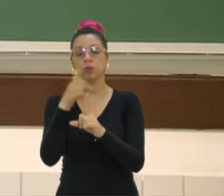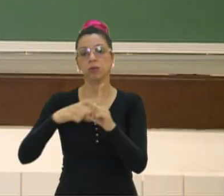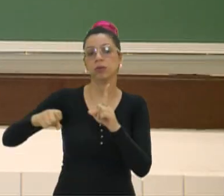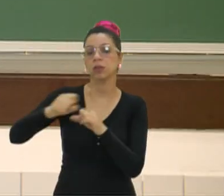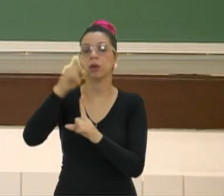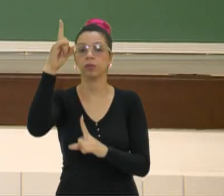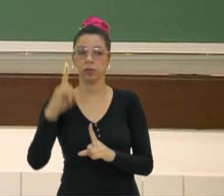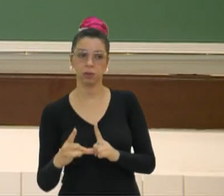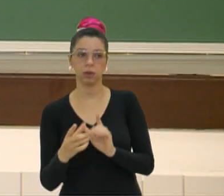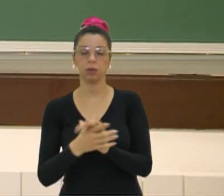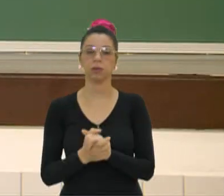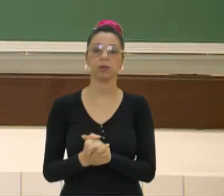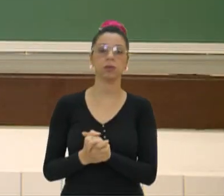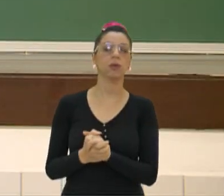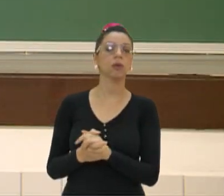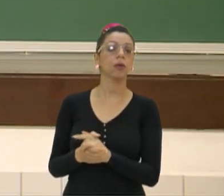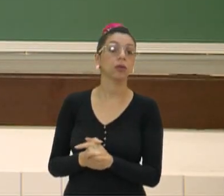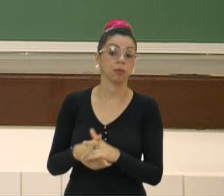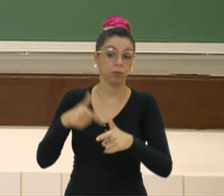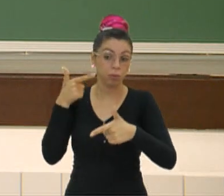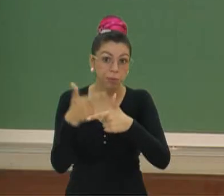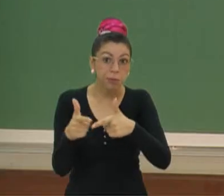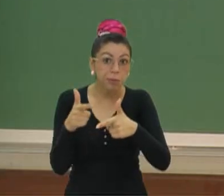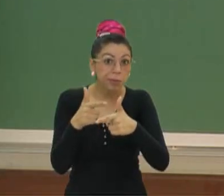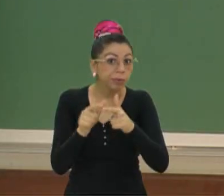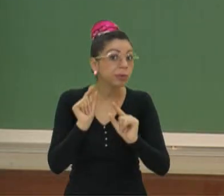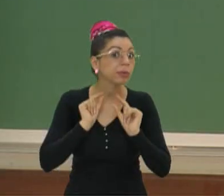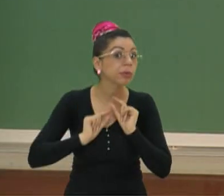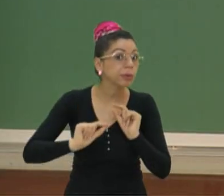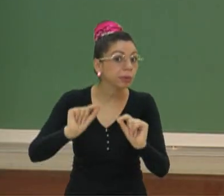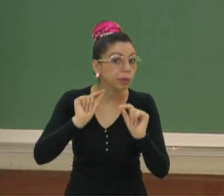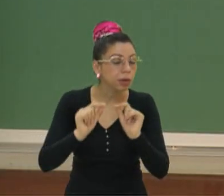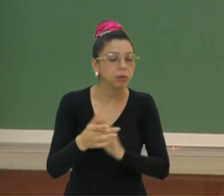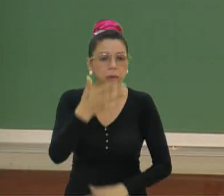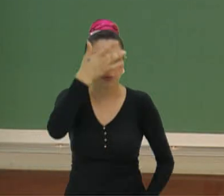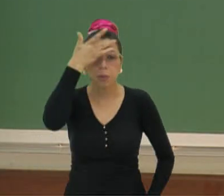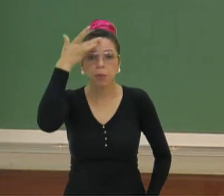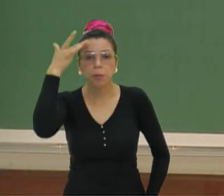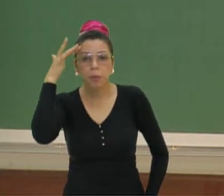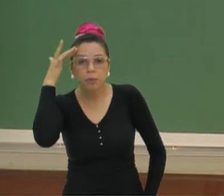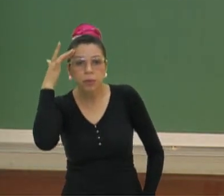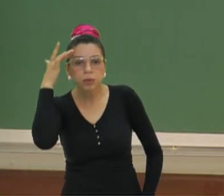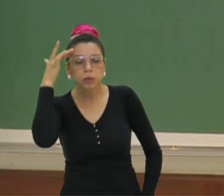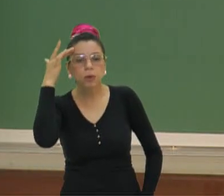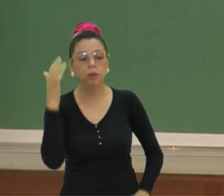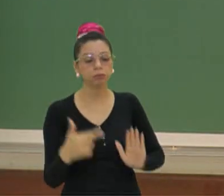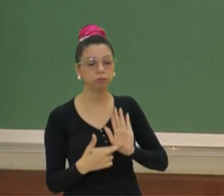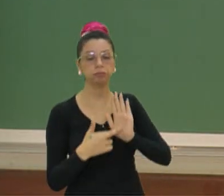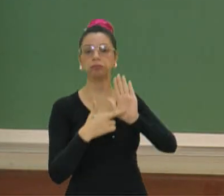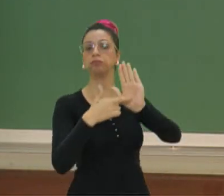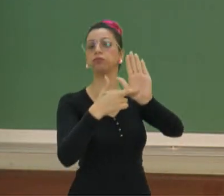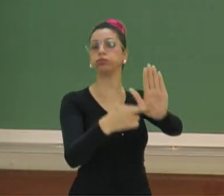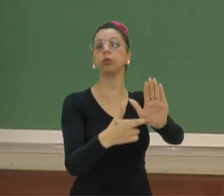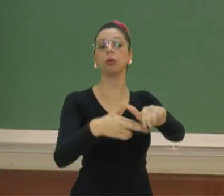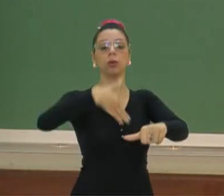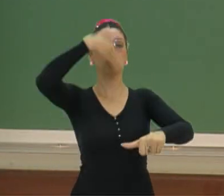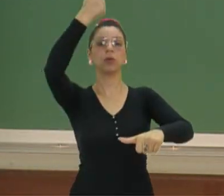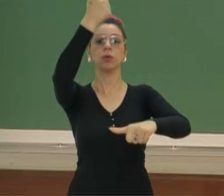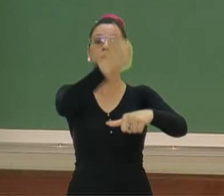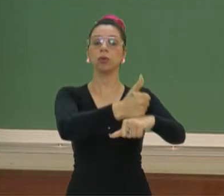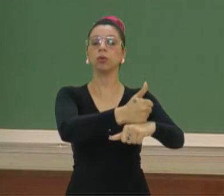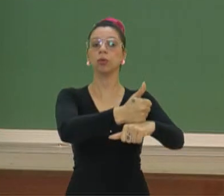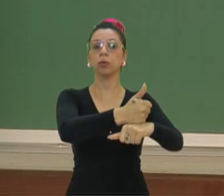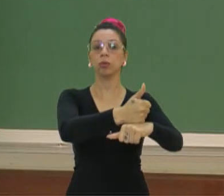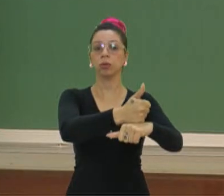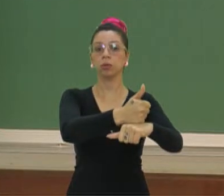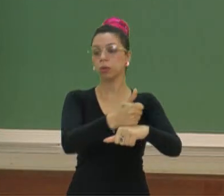políticos. O problema aqui está no seguinte: quando você tem alguém que se caracteriza como aquele que permite